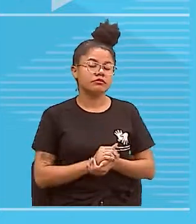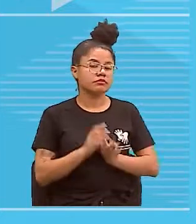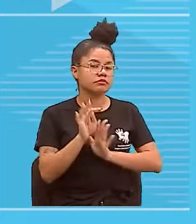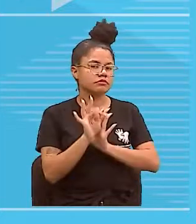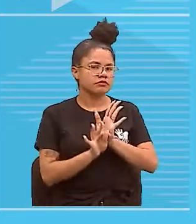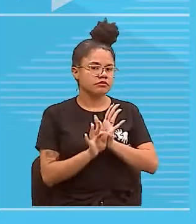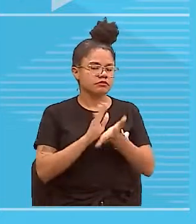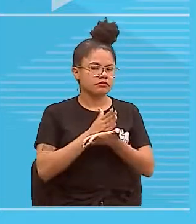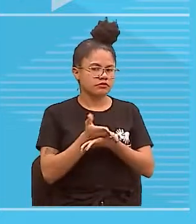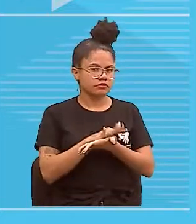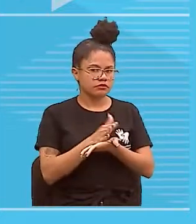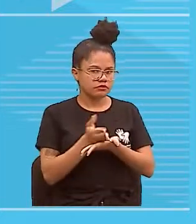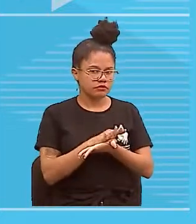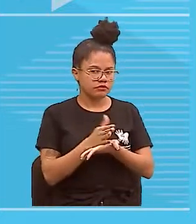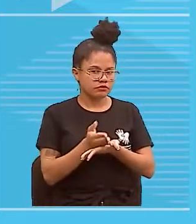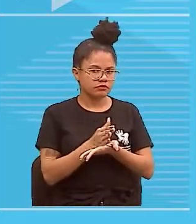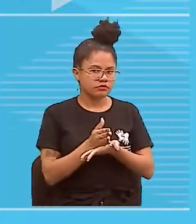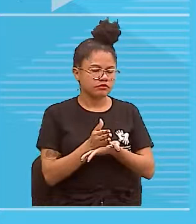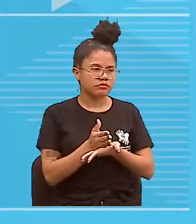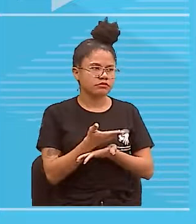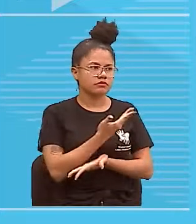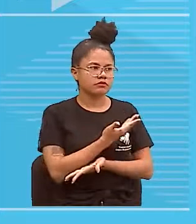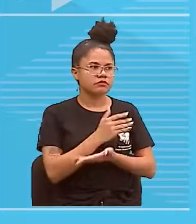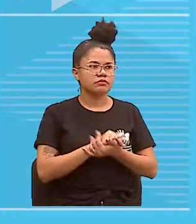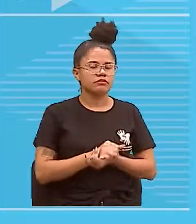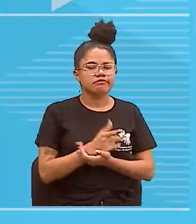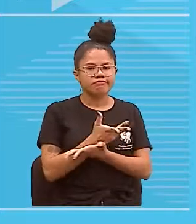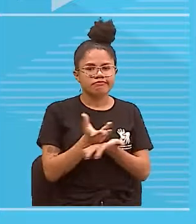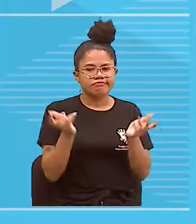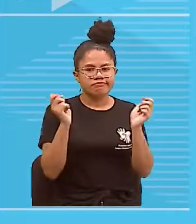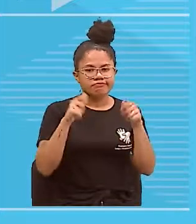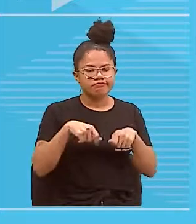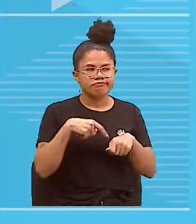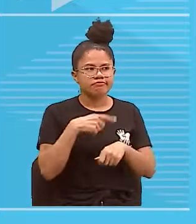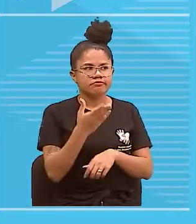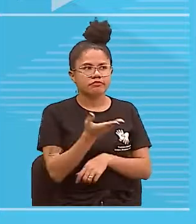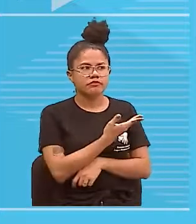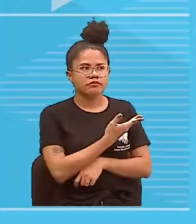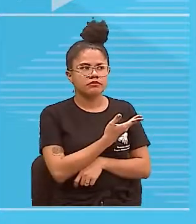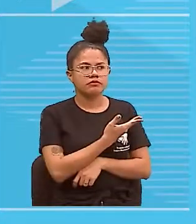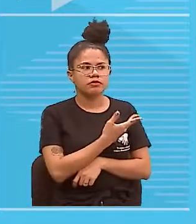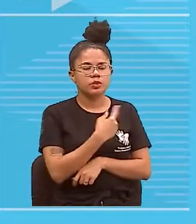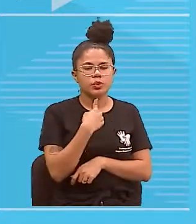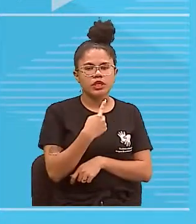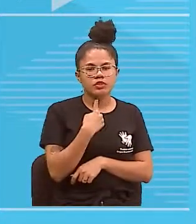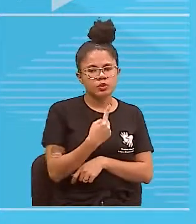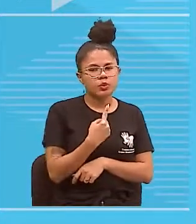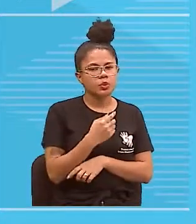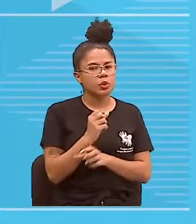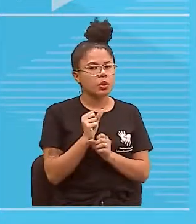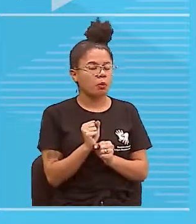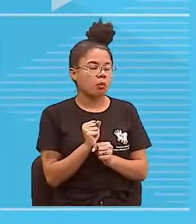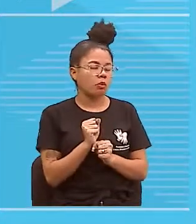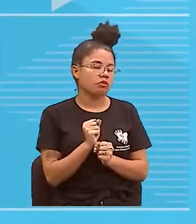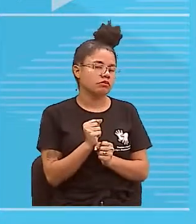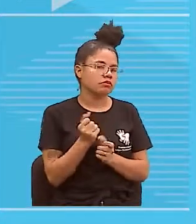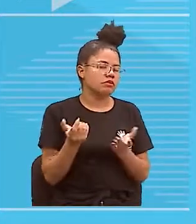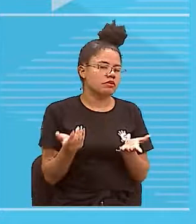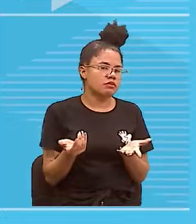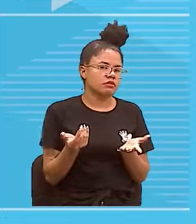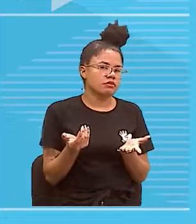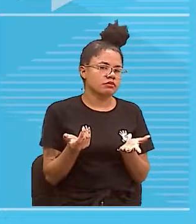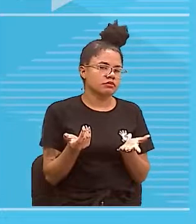percebe que o texto traz subjuntivo tá no subjuntivo aí você já sabe né pode ser hipóteses